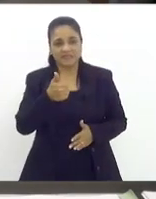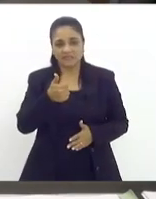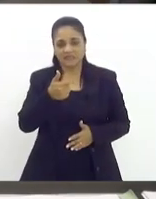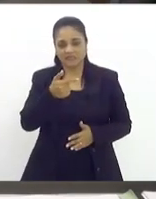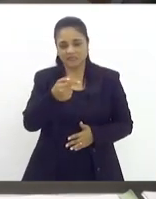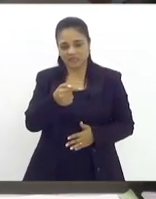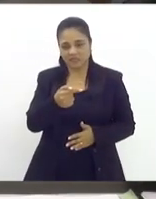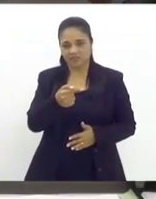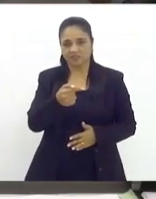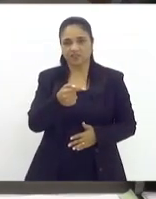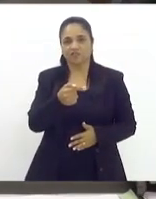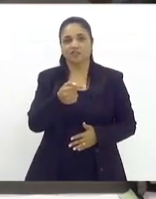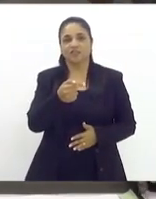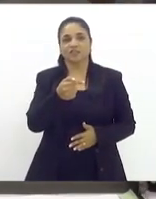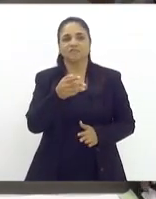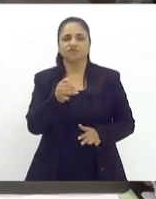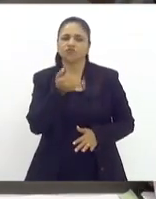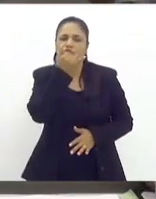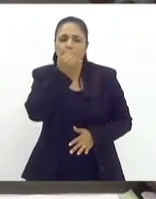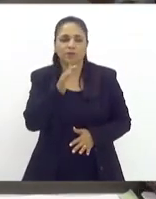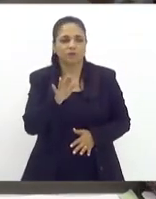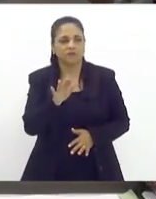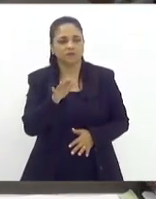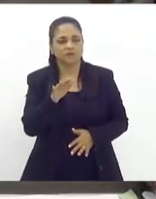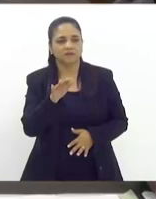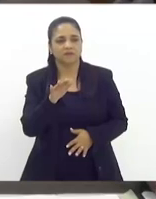23. Desculpa.